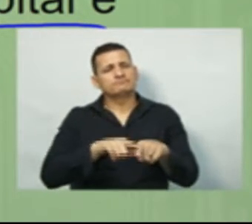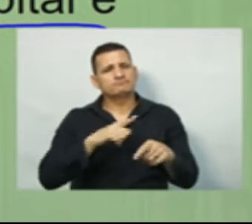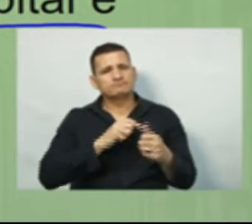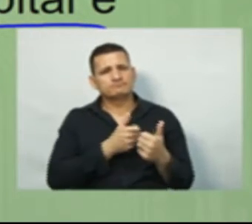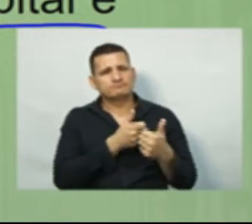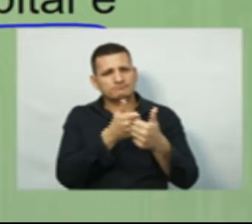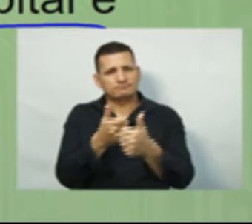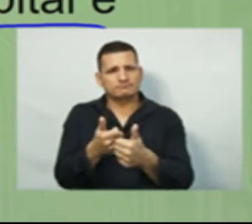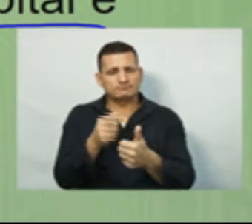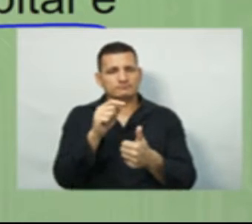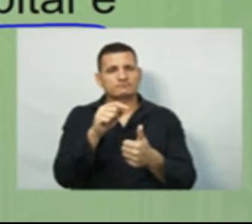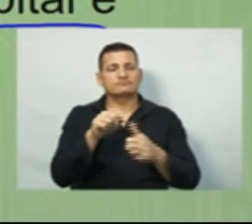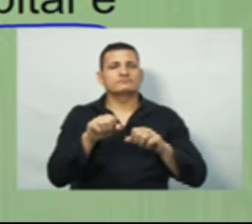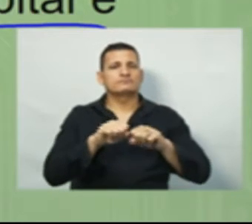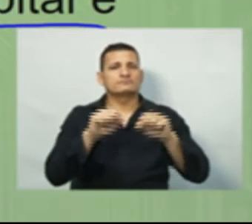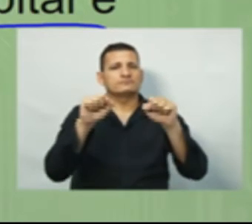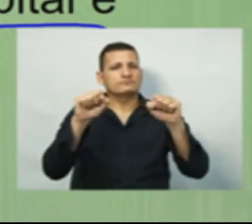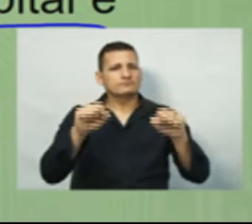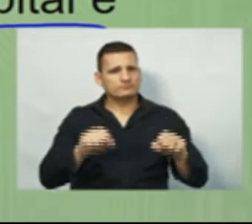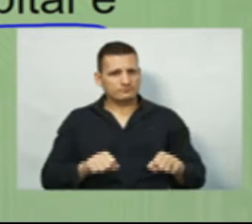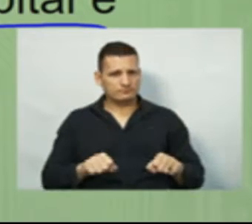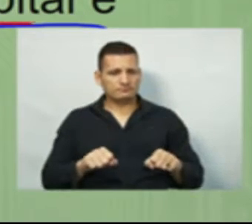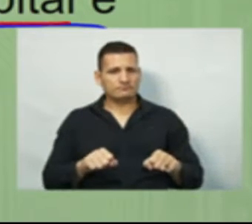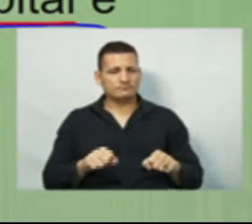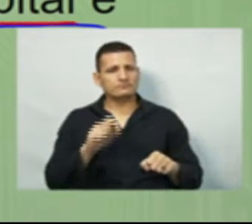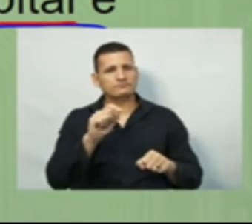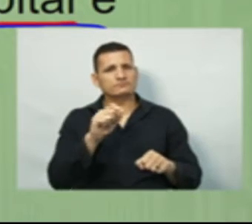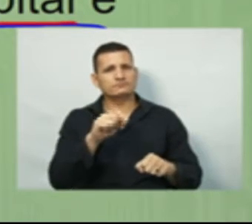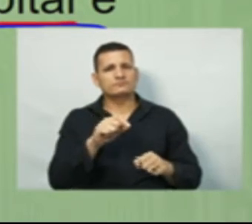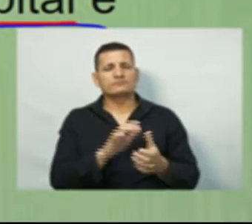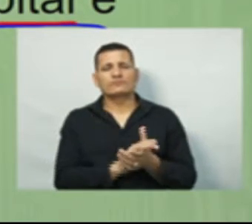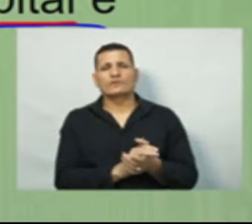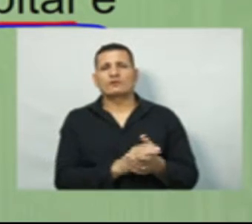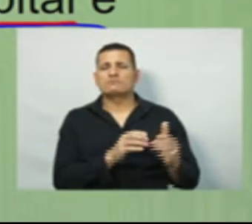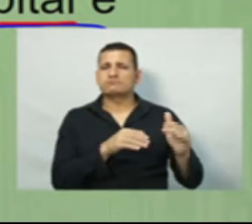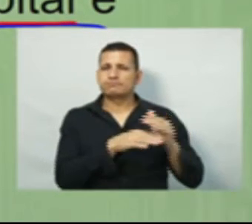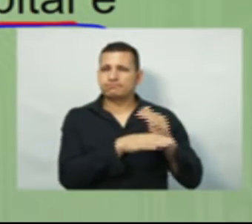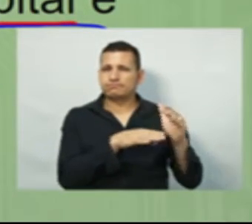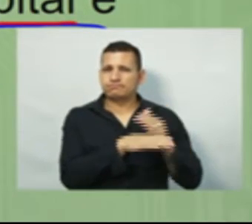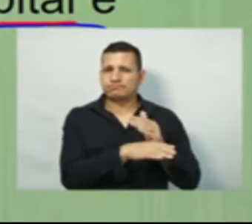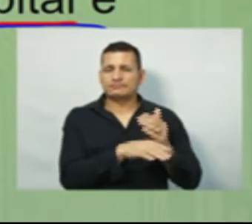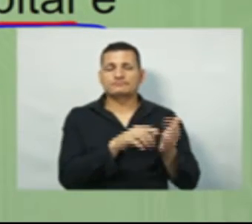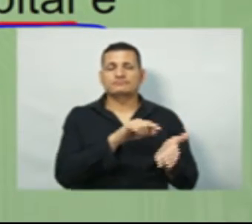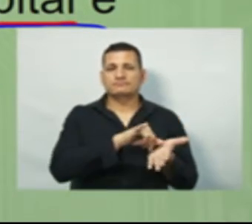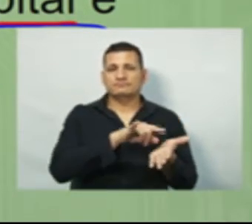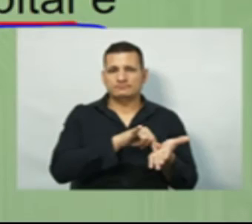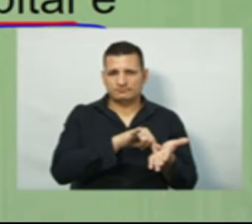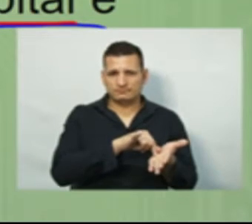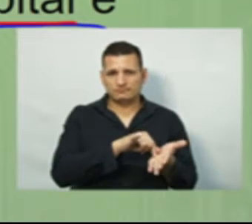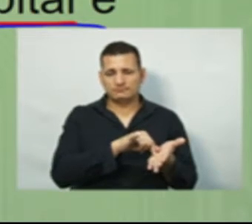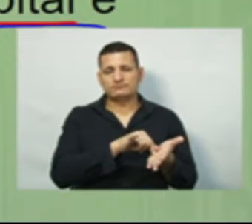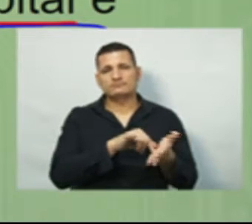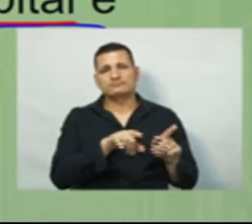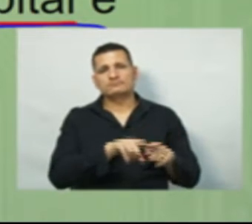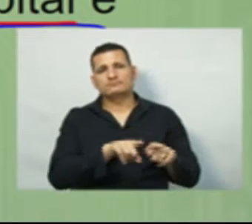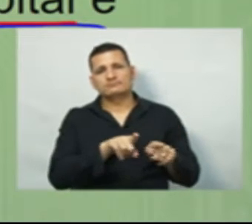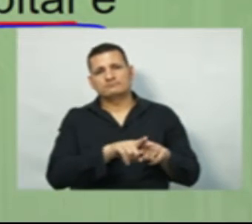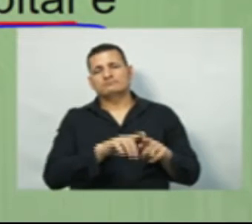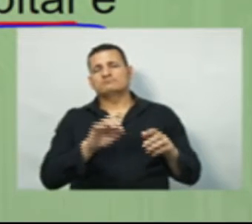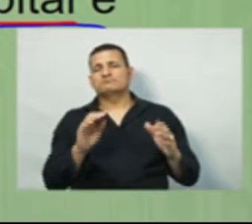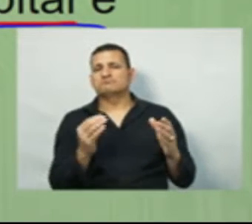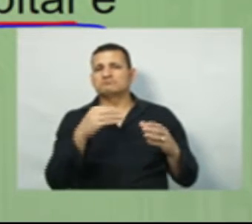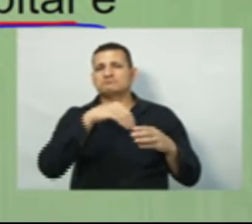do sistemático processo de acumulação de capital e incorporação de progresso